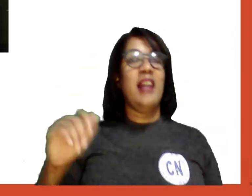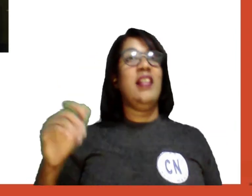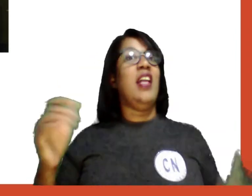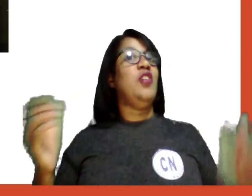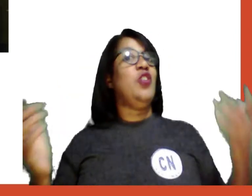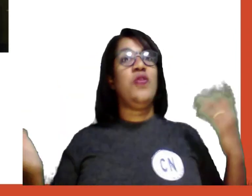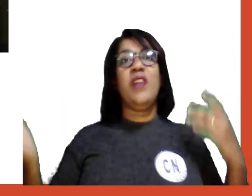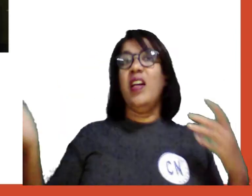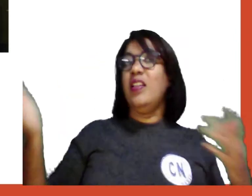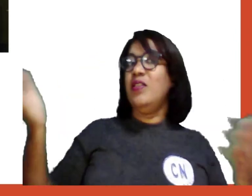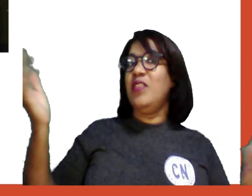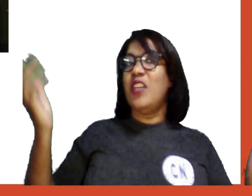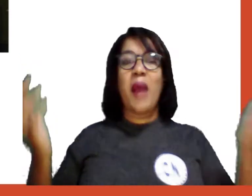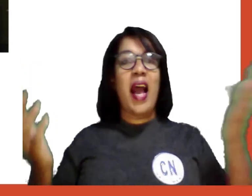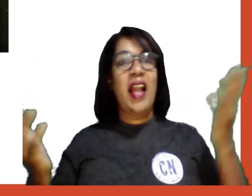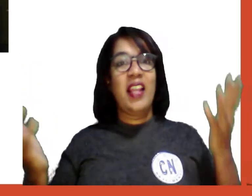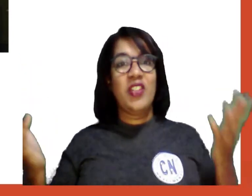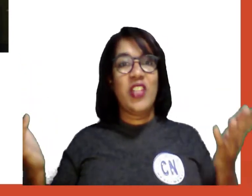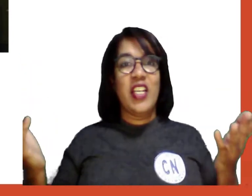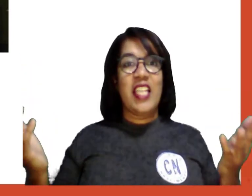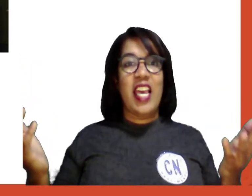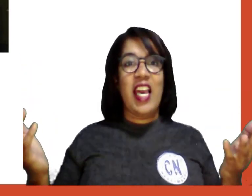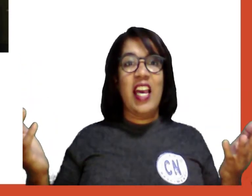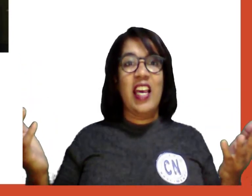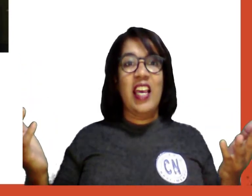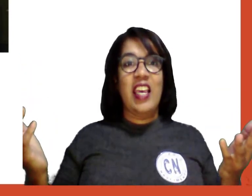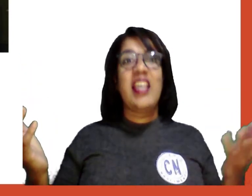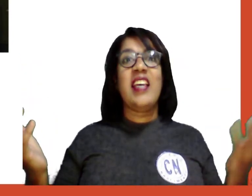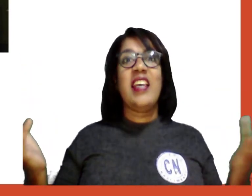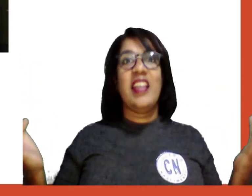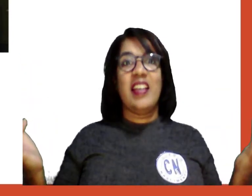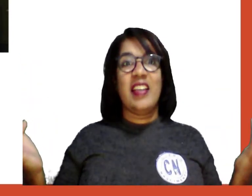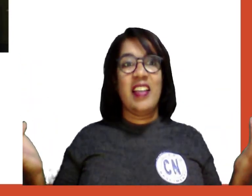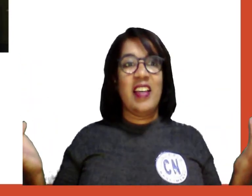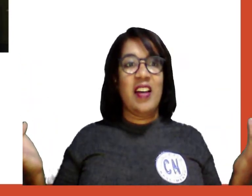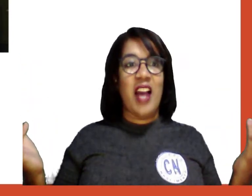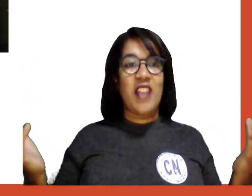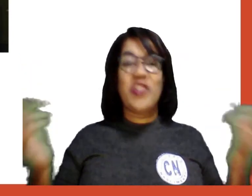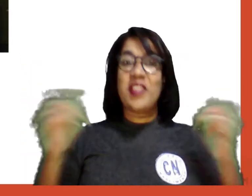como essa, dele desviando das balas, né?